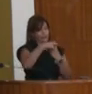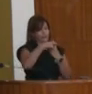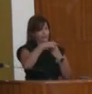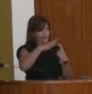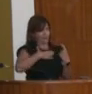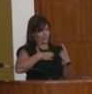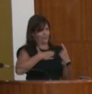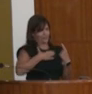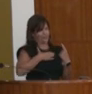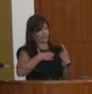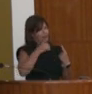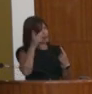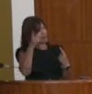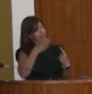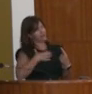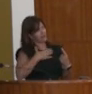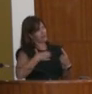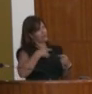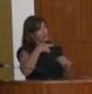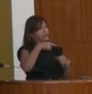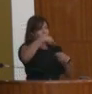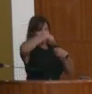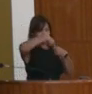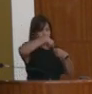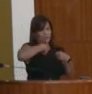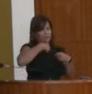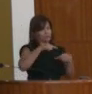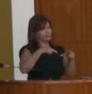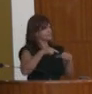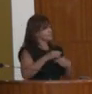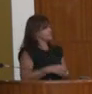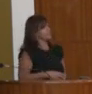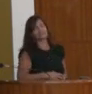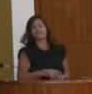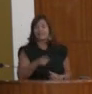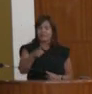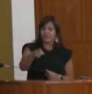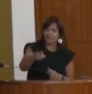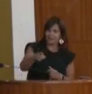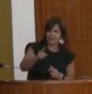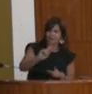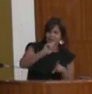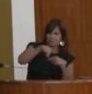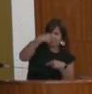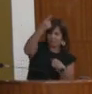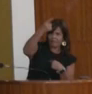lá no mercado de trabalho, lá no posto lá de combustível. Você promoveu elas?